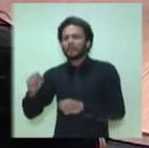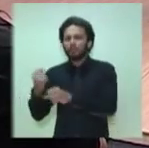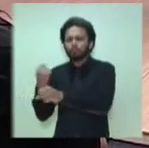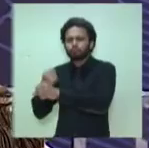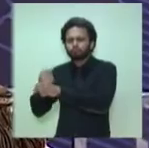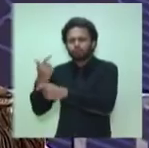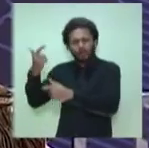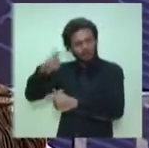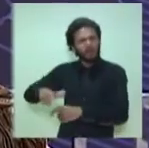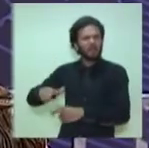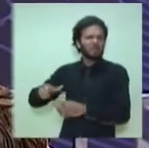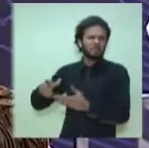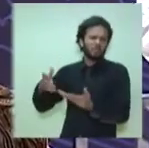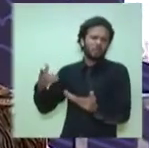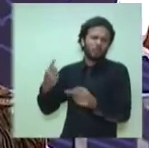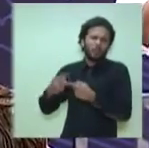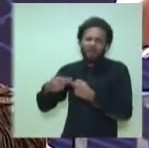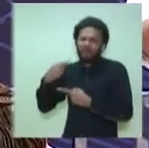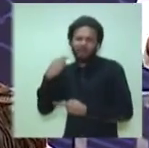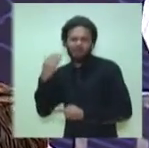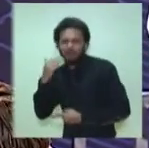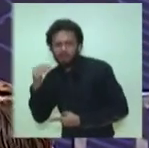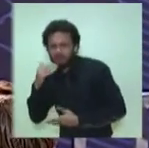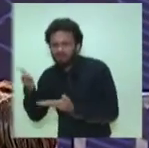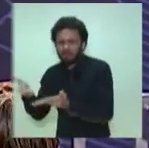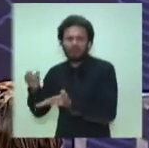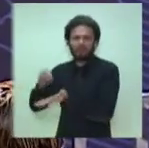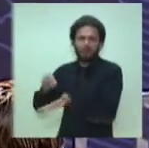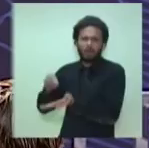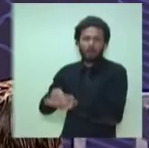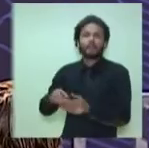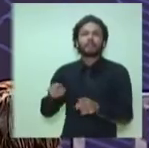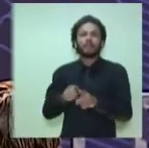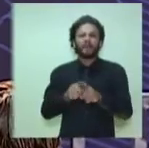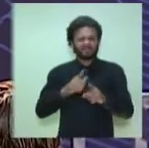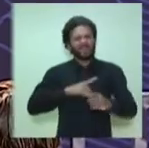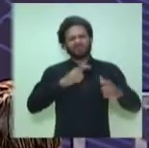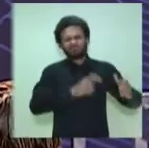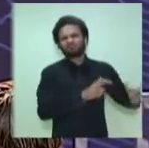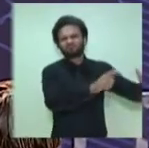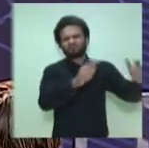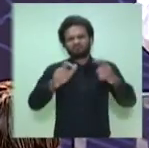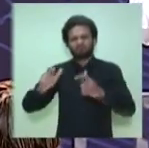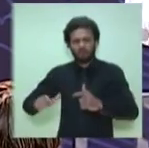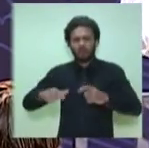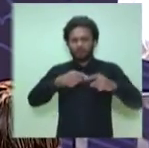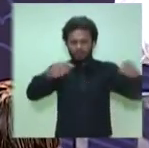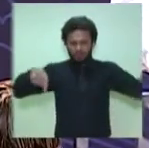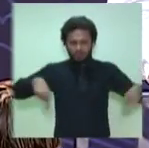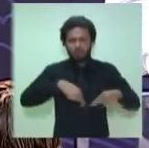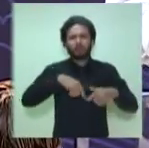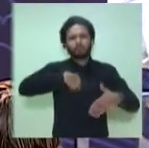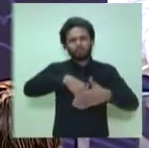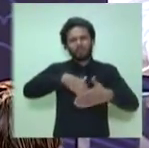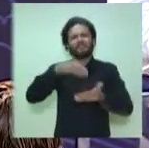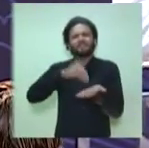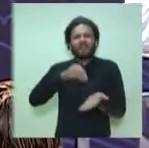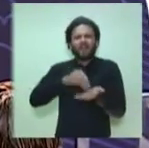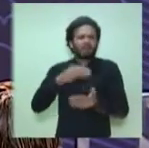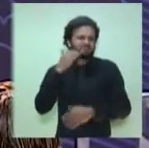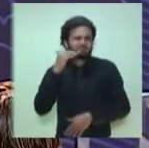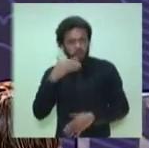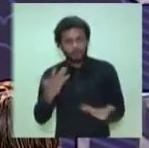para a comunidade lá do Armando Mendes, como várias quadras pela cidade completamente abandonadas. Então, primeiro, esporte comunitário.